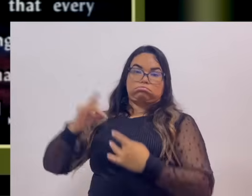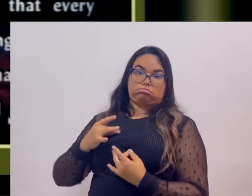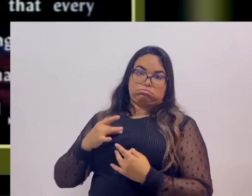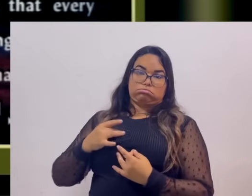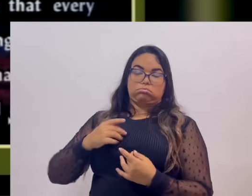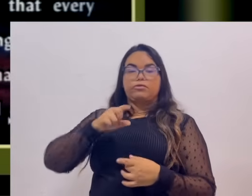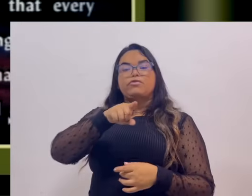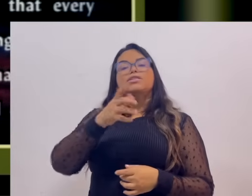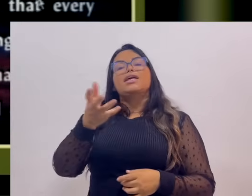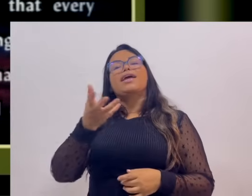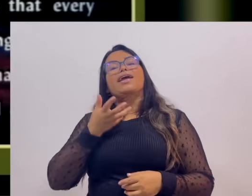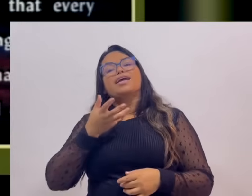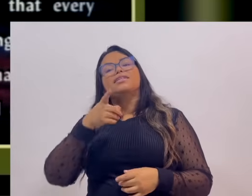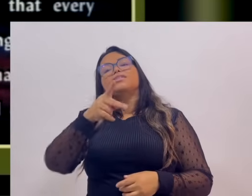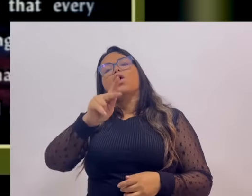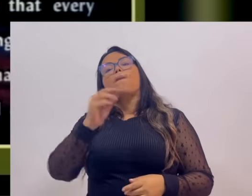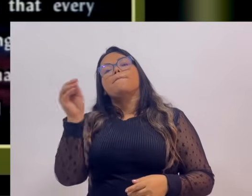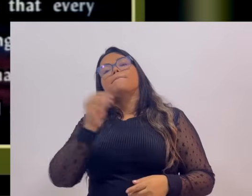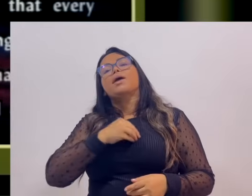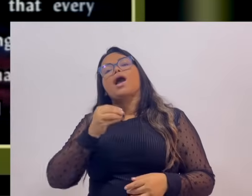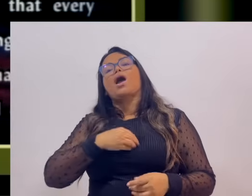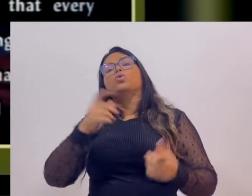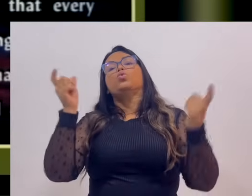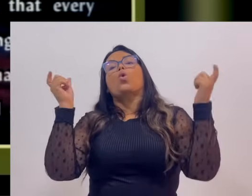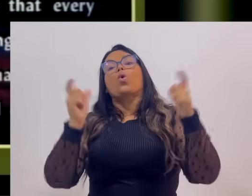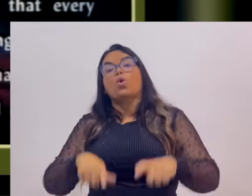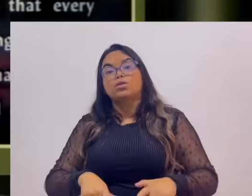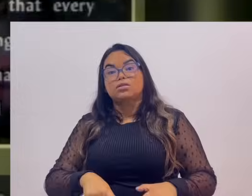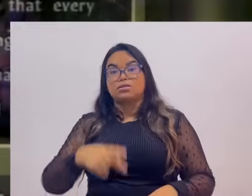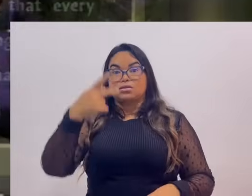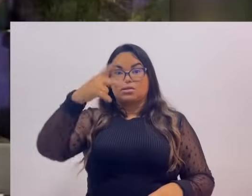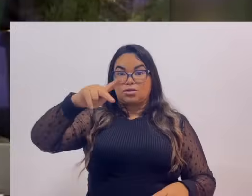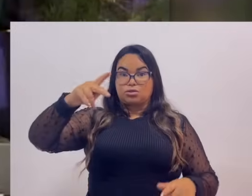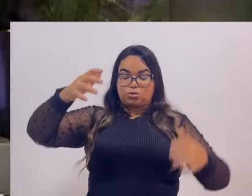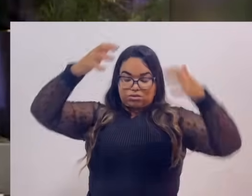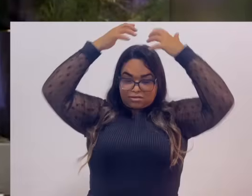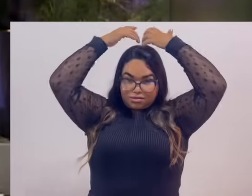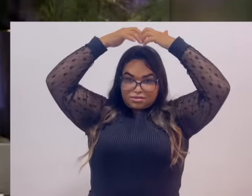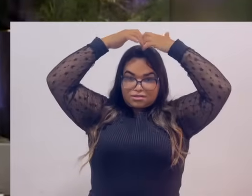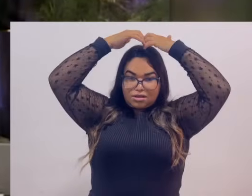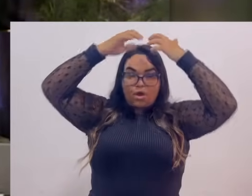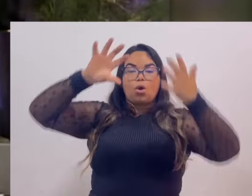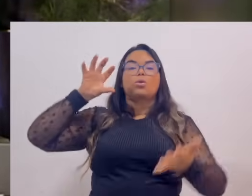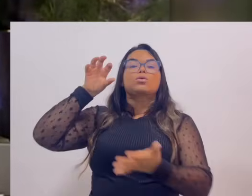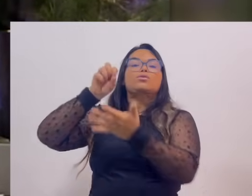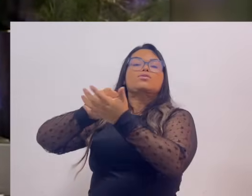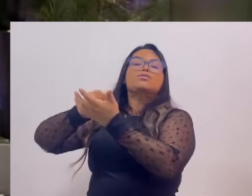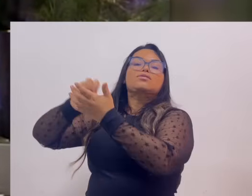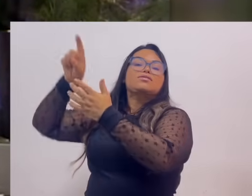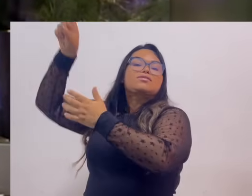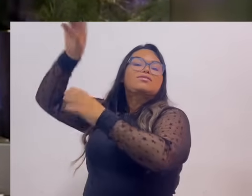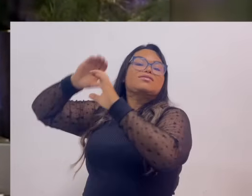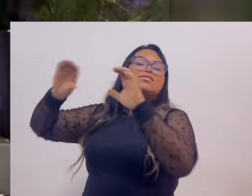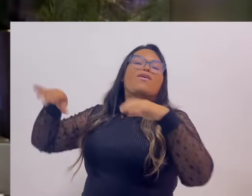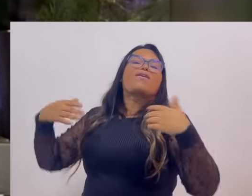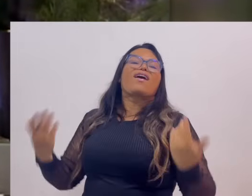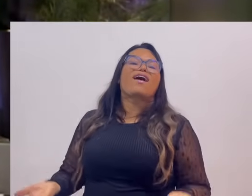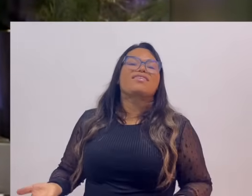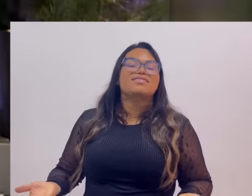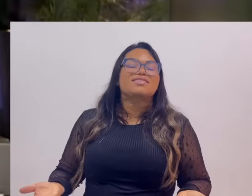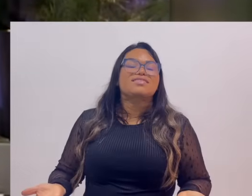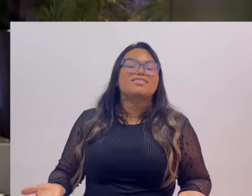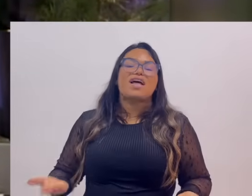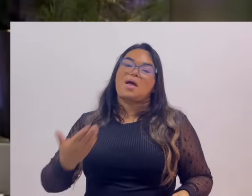por meio do corpo ou bem ou mal portanto onde você gostaria que os seus pecados estivessem na sua